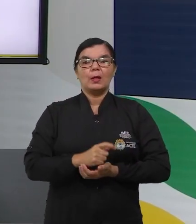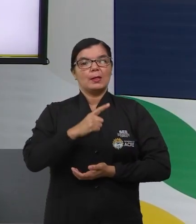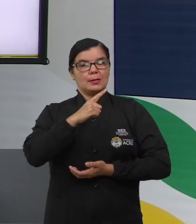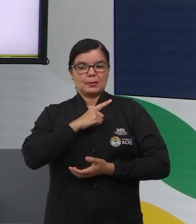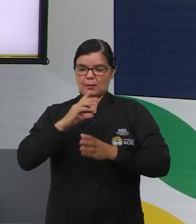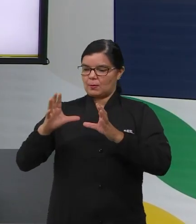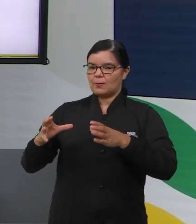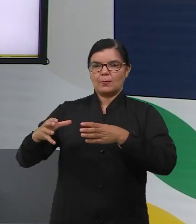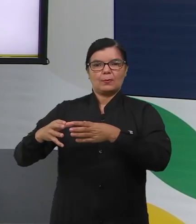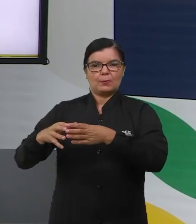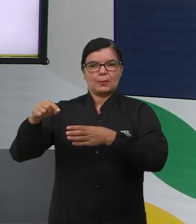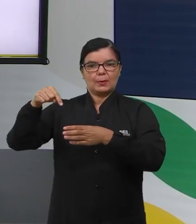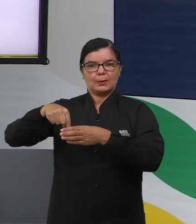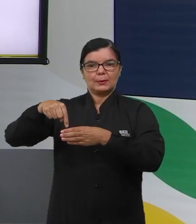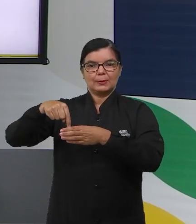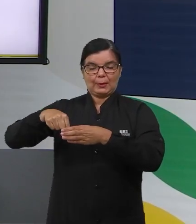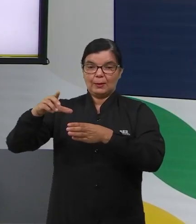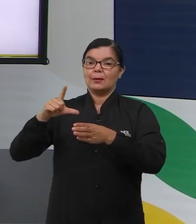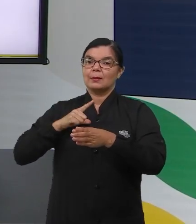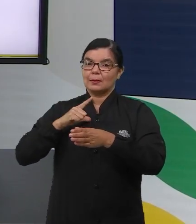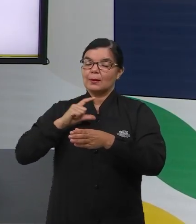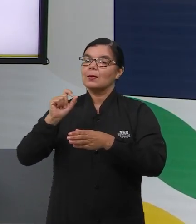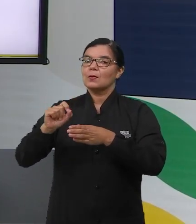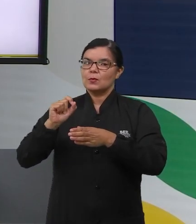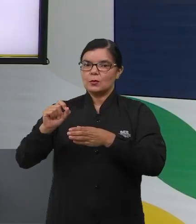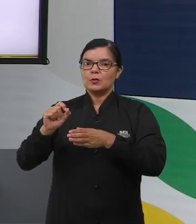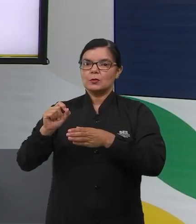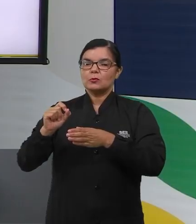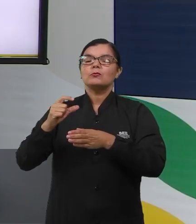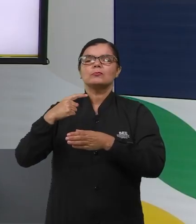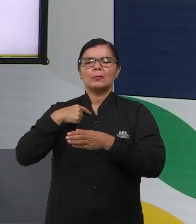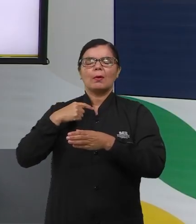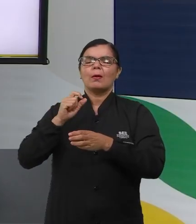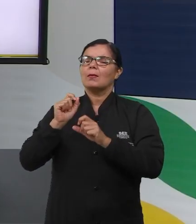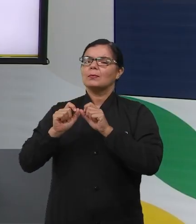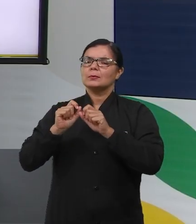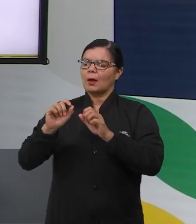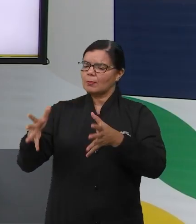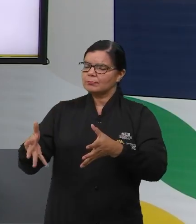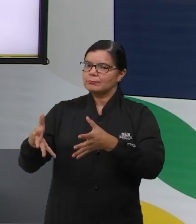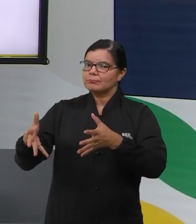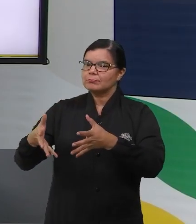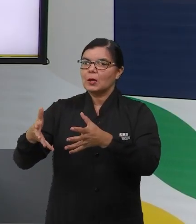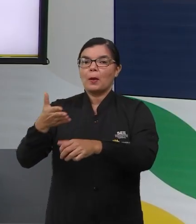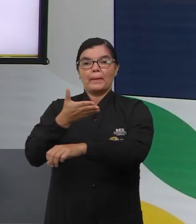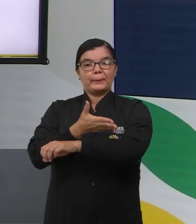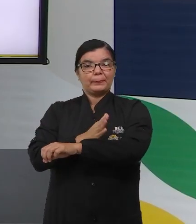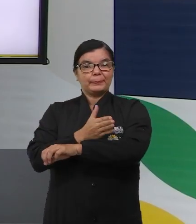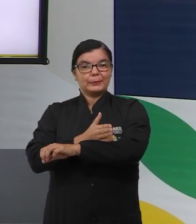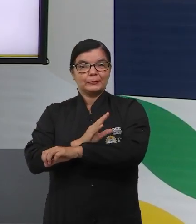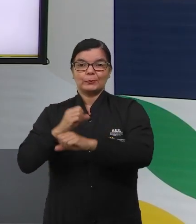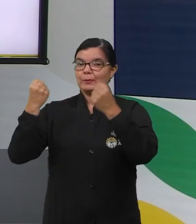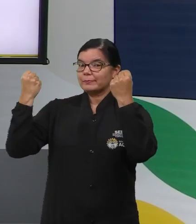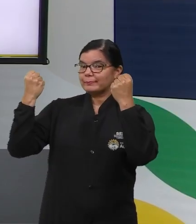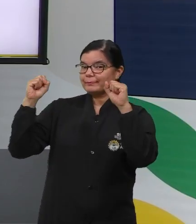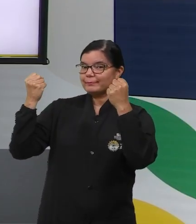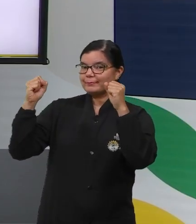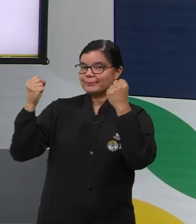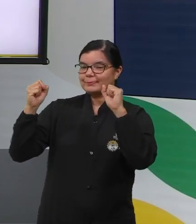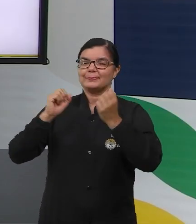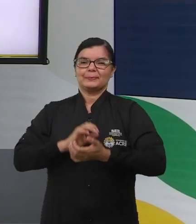minha comunidade, dentro dessa minha comunidade a gente está direcionando, estimulando, praticando atividade